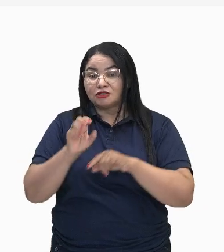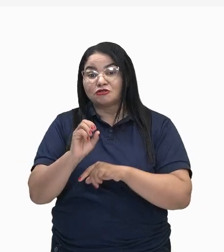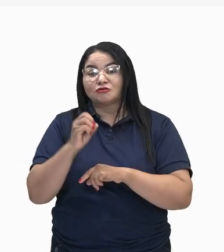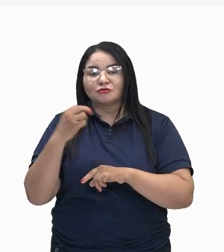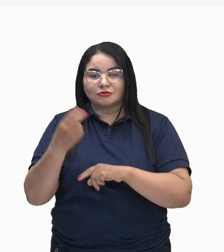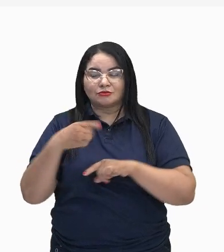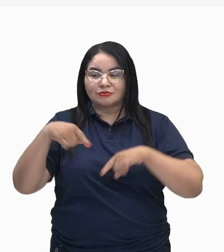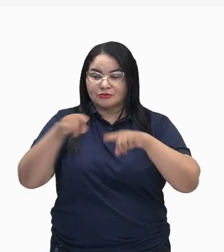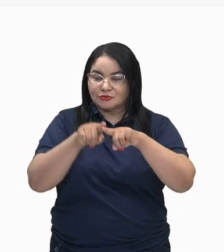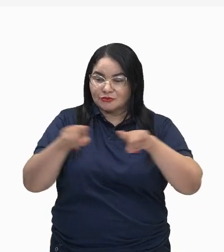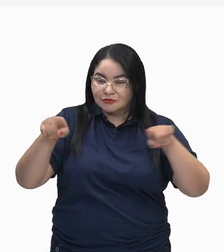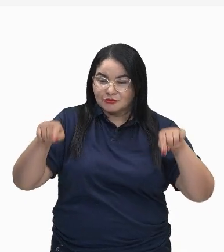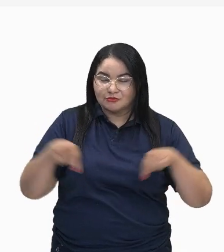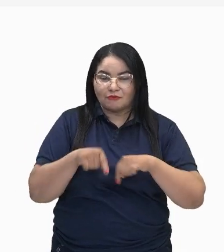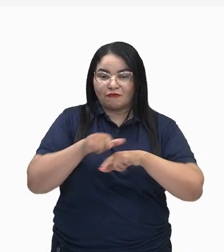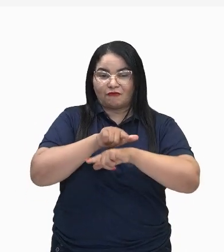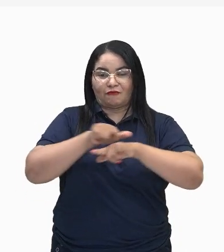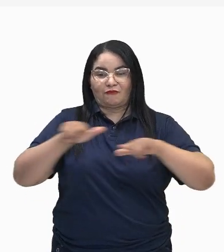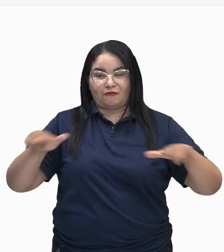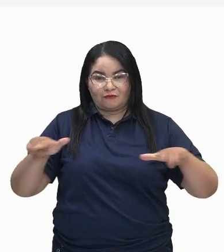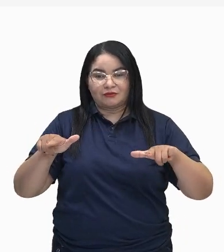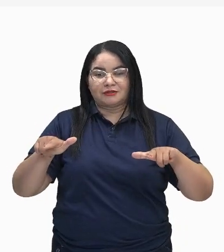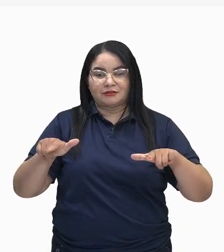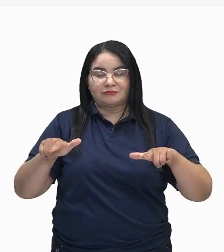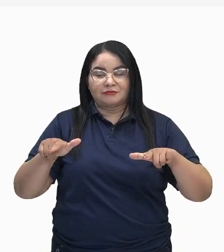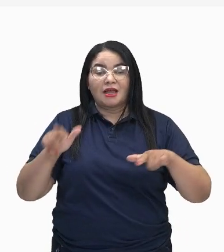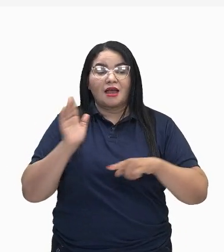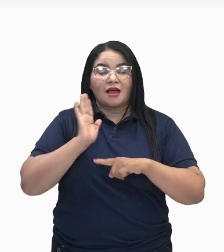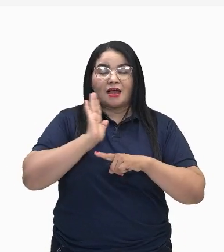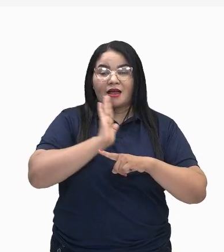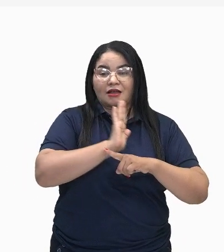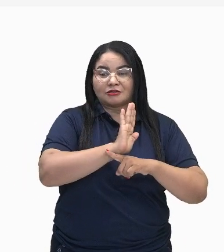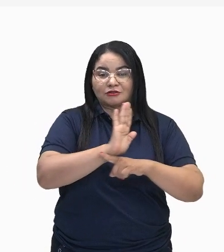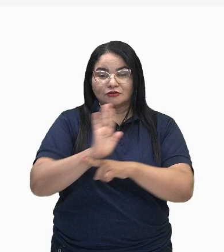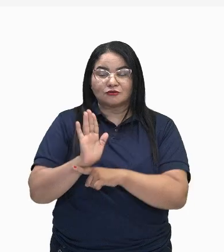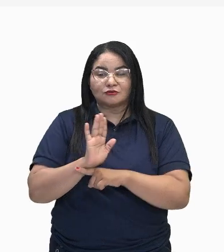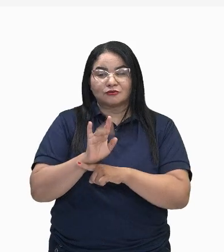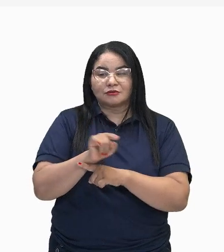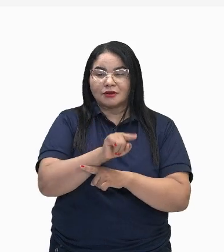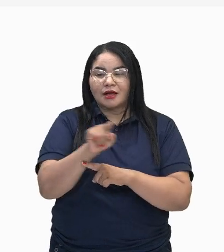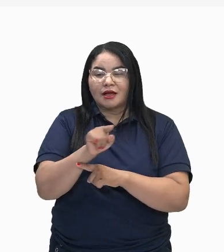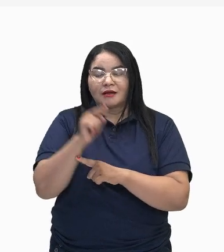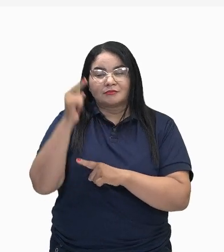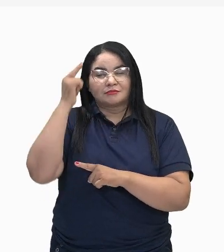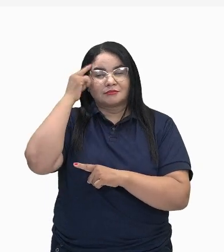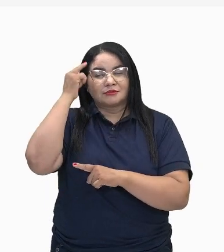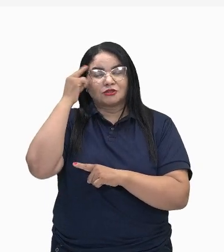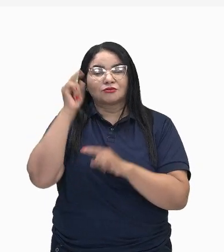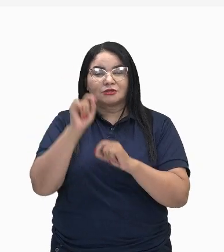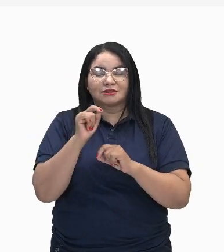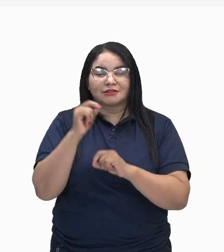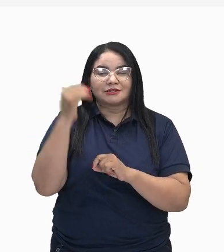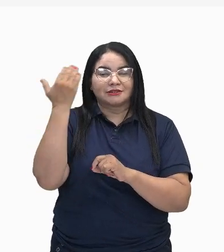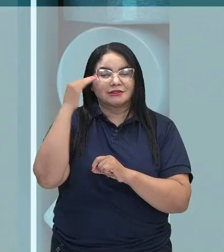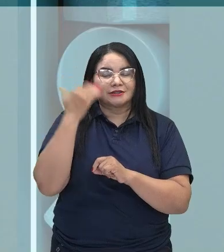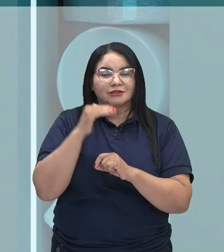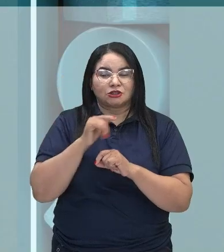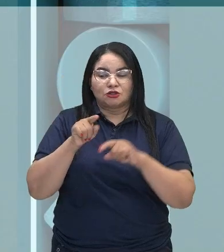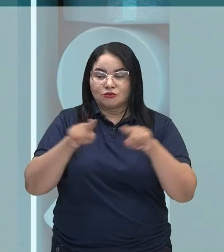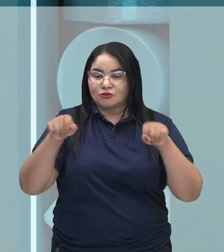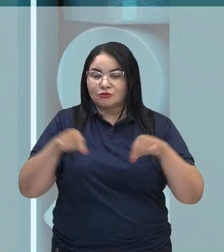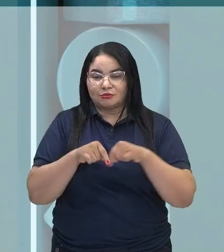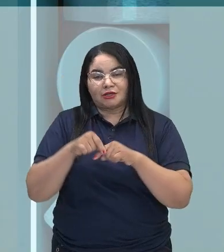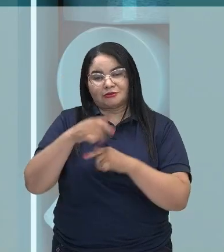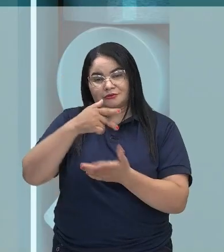espaço completamente vazio. Ele ajuda a situar a dança. Então,